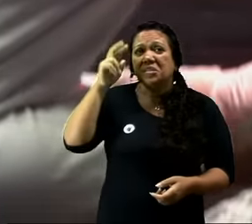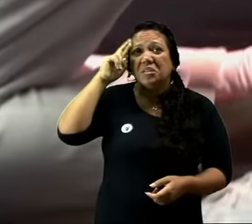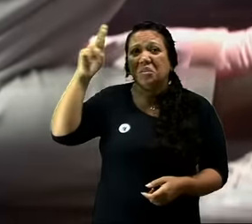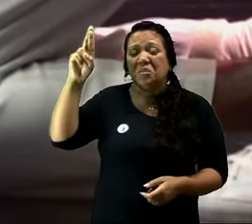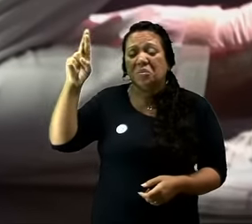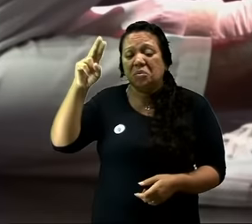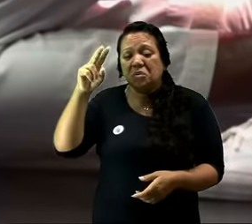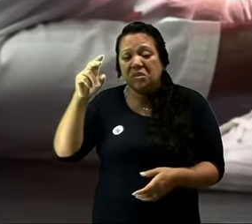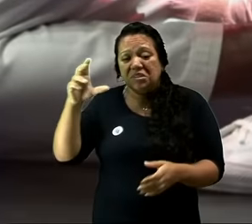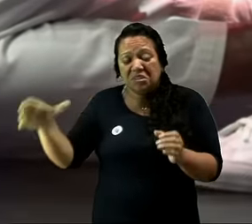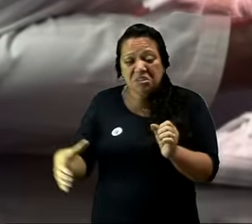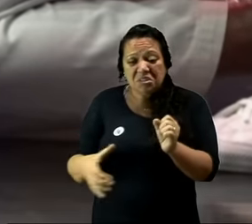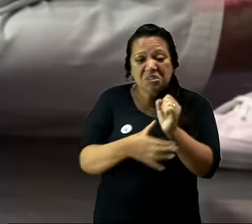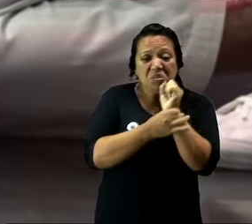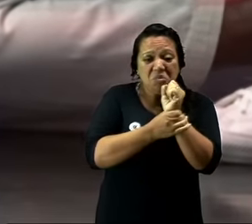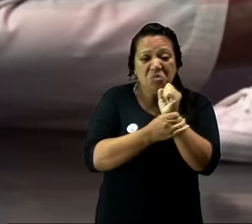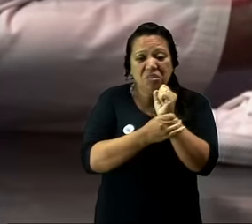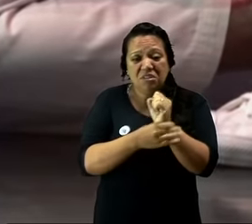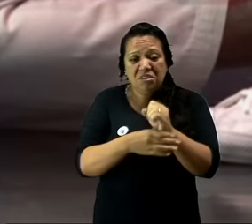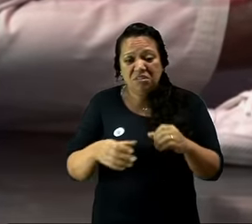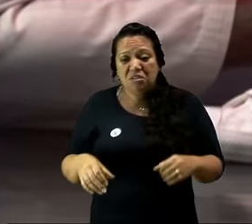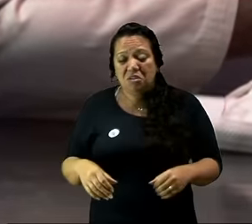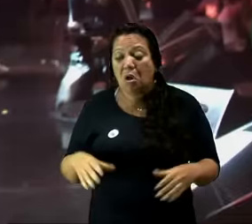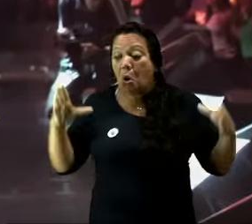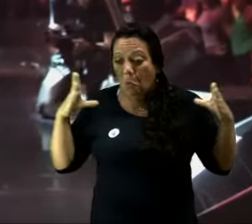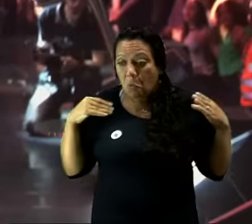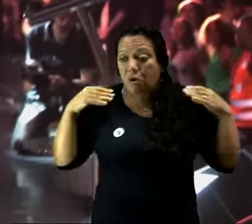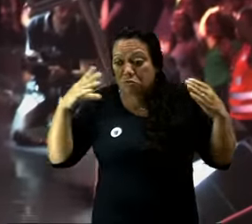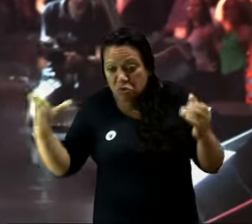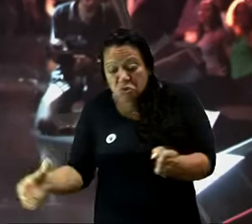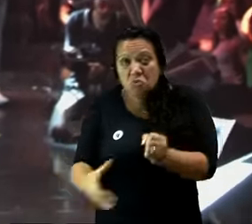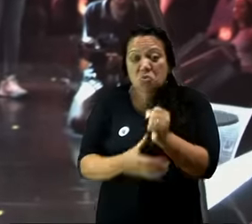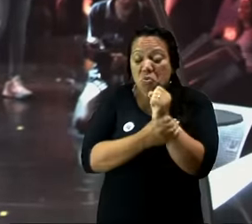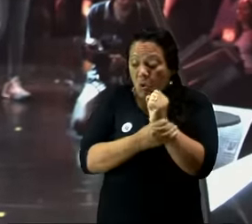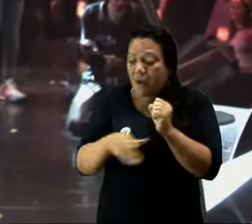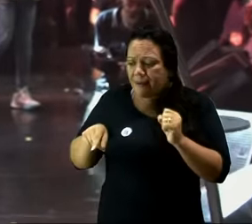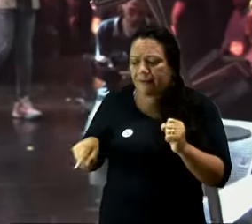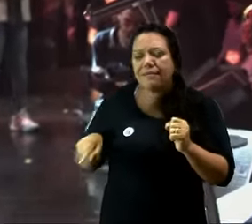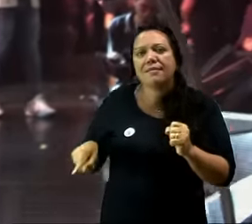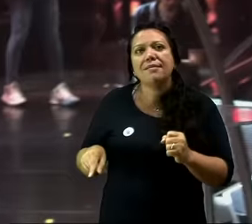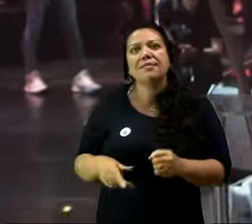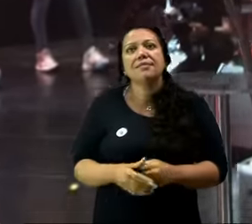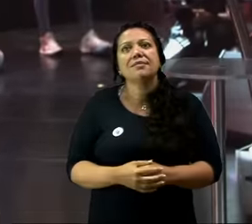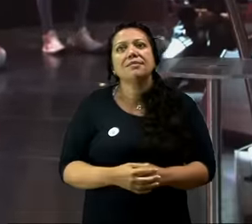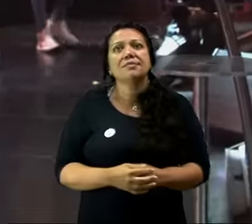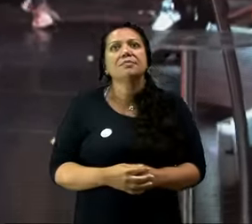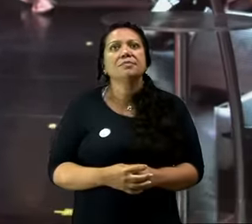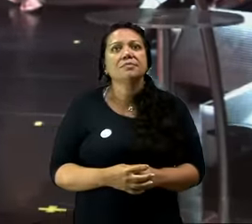Ele ali na porta.